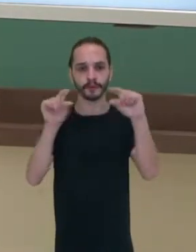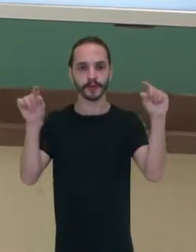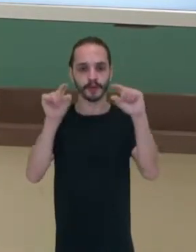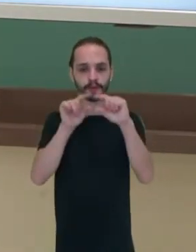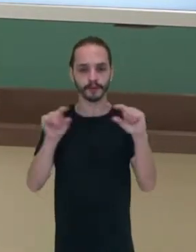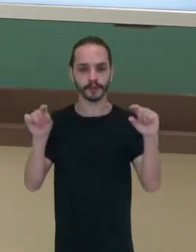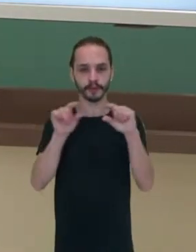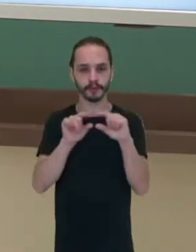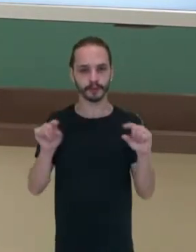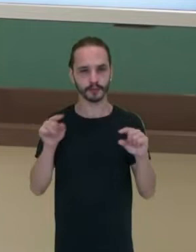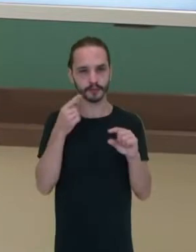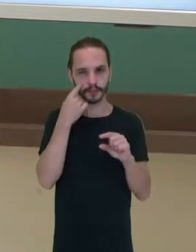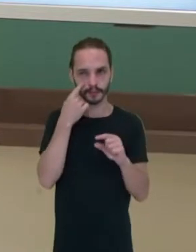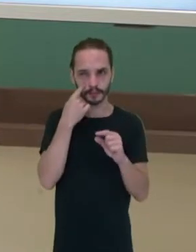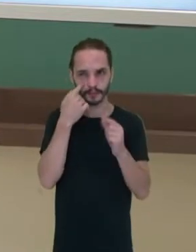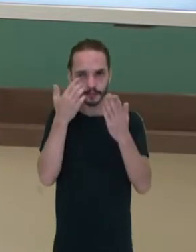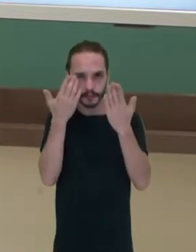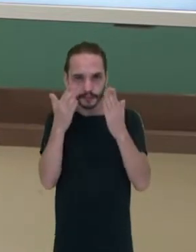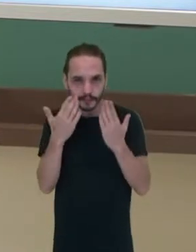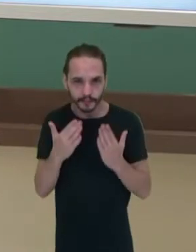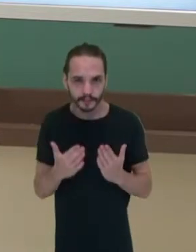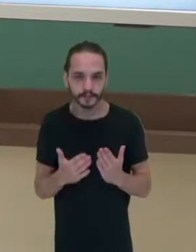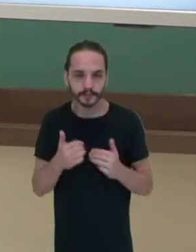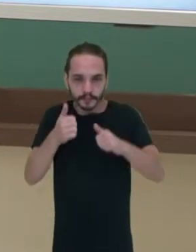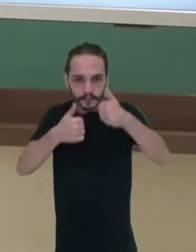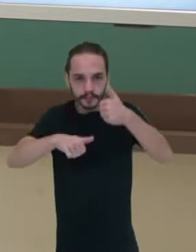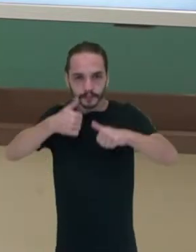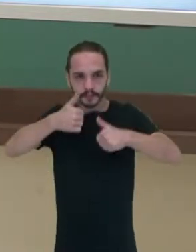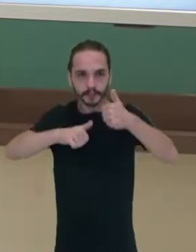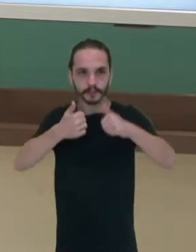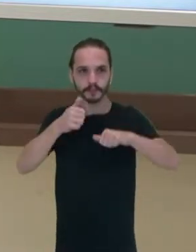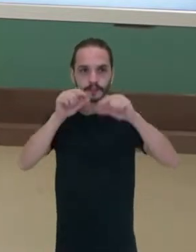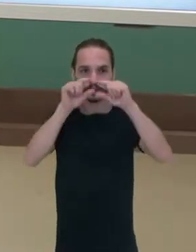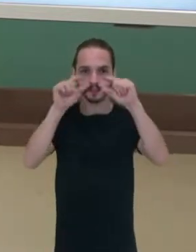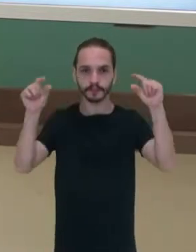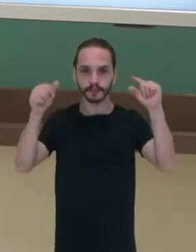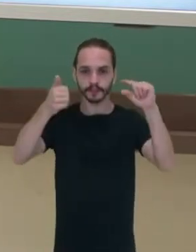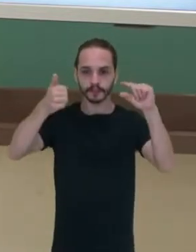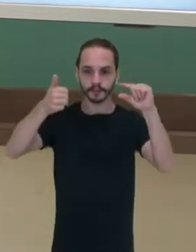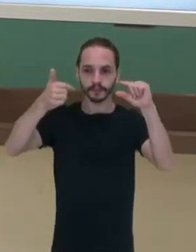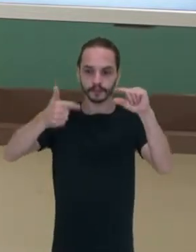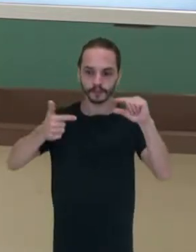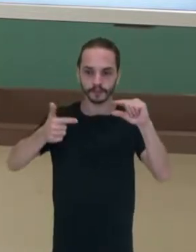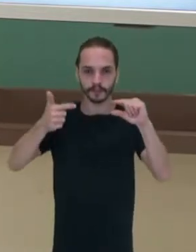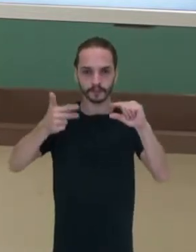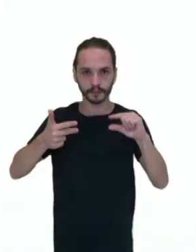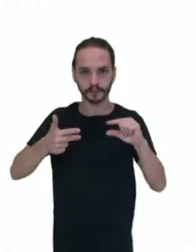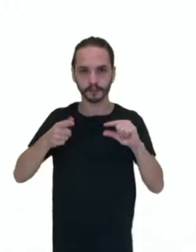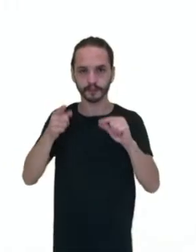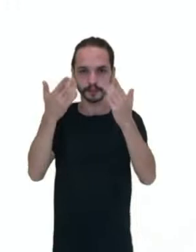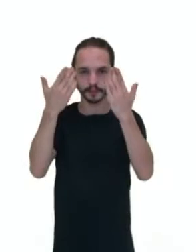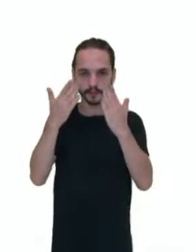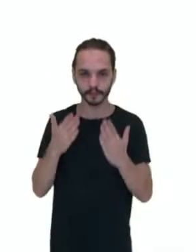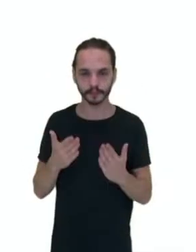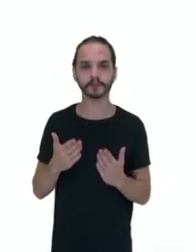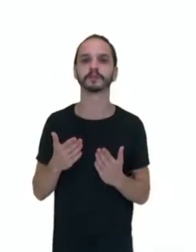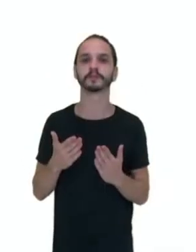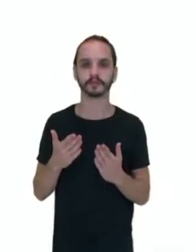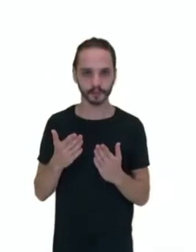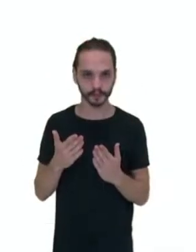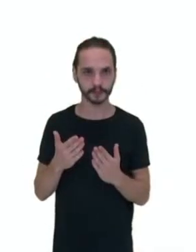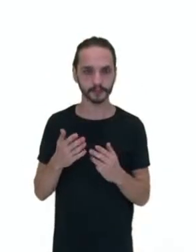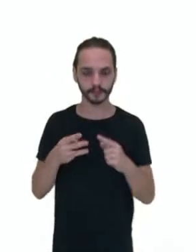afirmativas para você analisar, né? Algumas questões para você analisar. Analise, então, essas